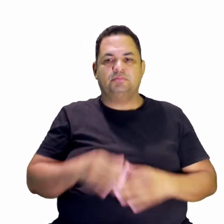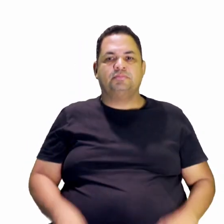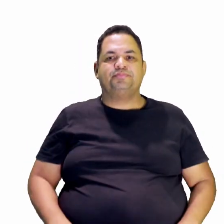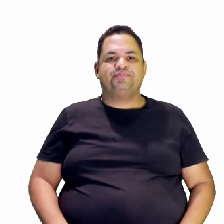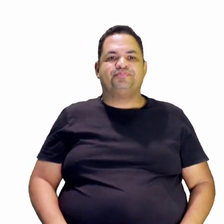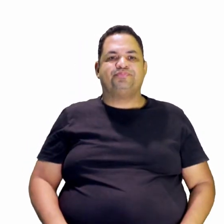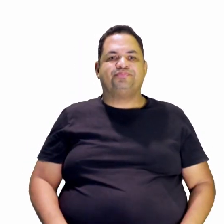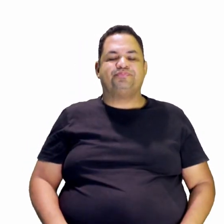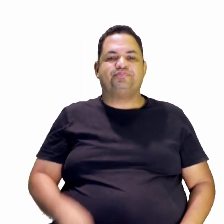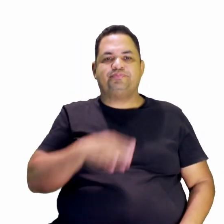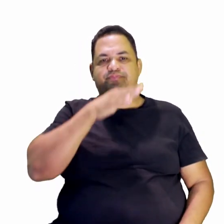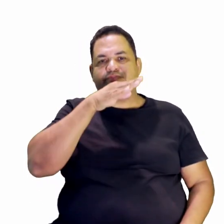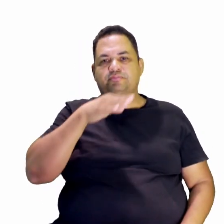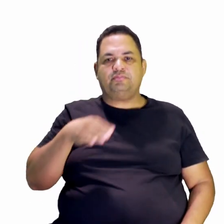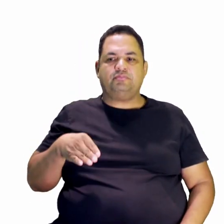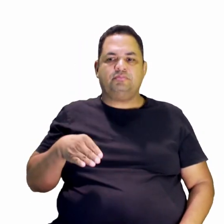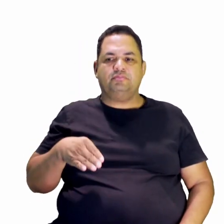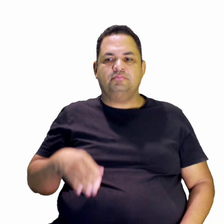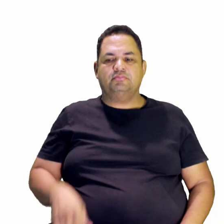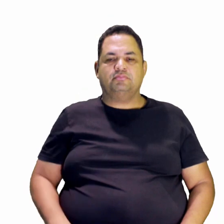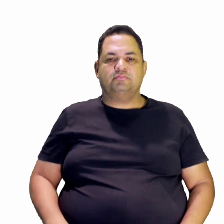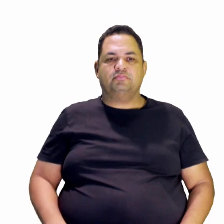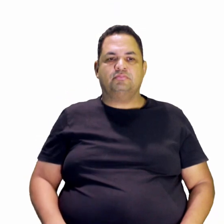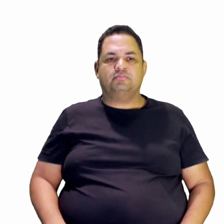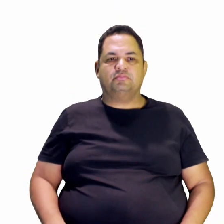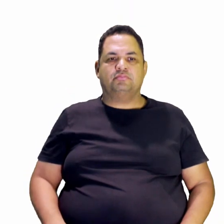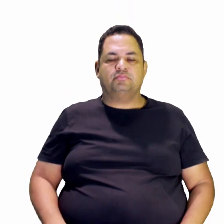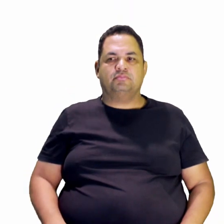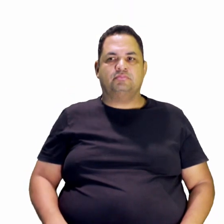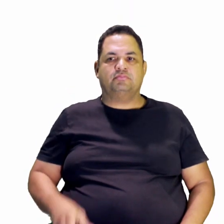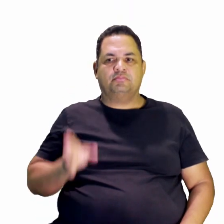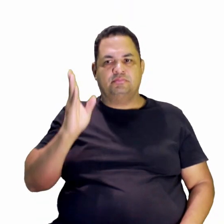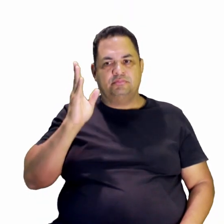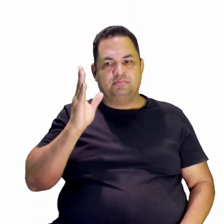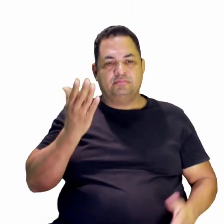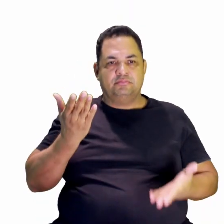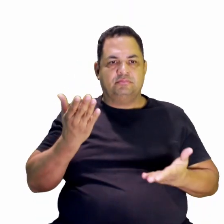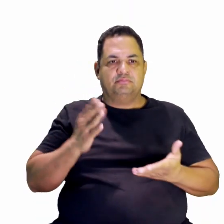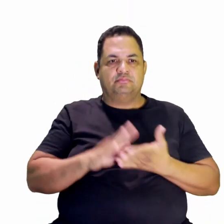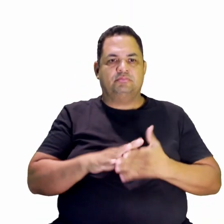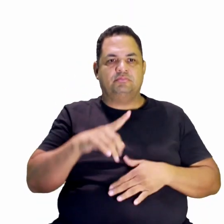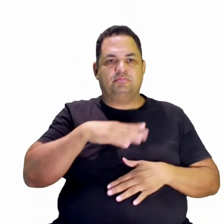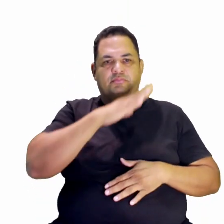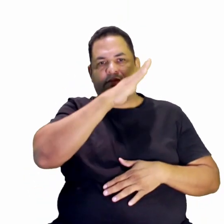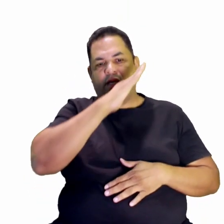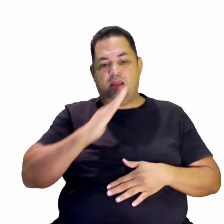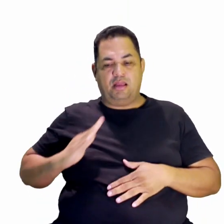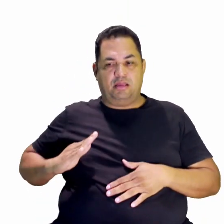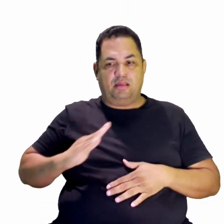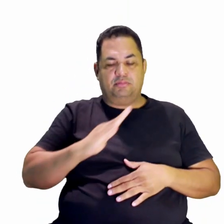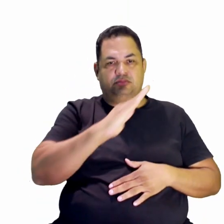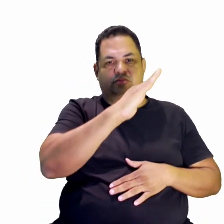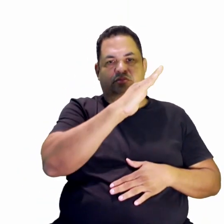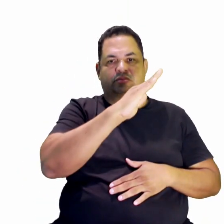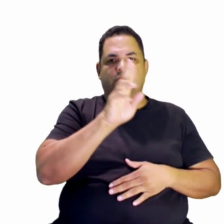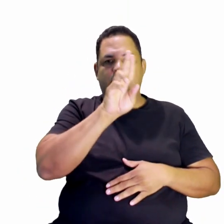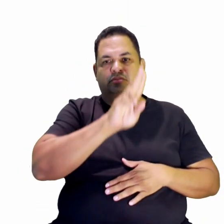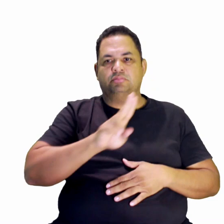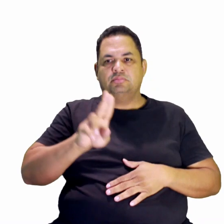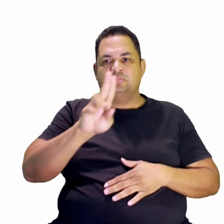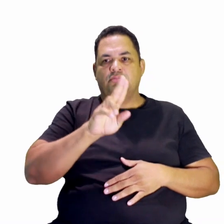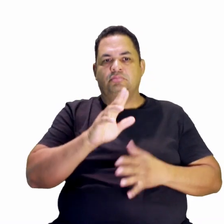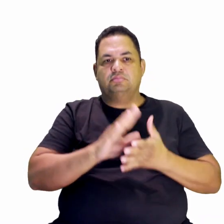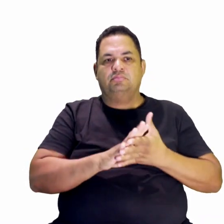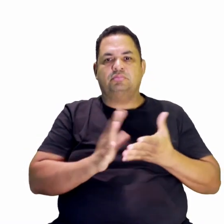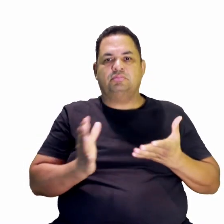plano inclinado, que é a direção oblíqua, né? Não é nem horizontal nem vertical. Nós temos as rampas. E as rampas são utilizadas para